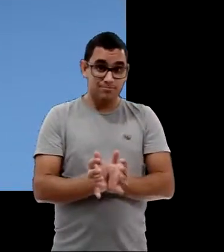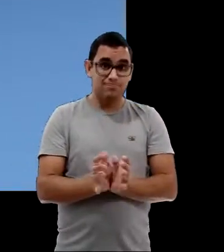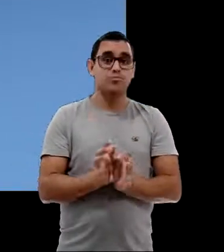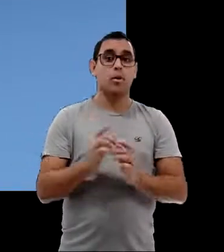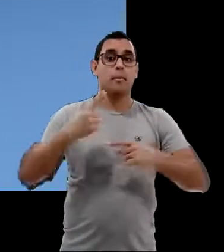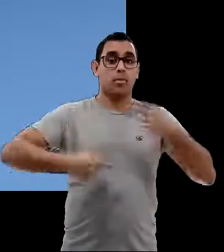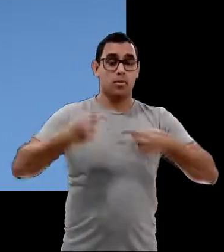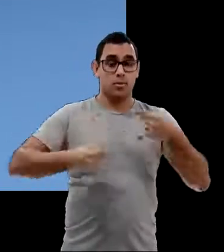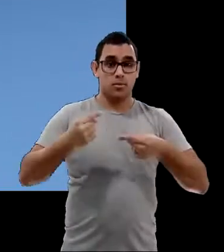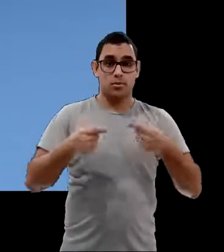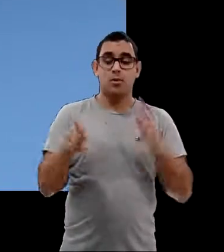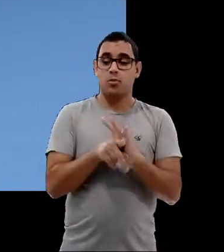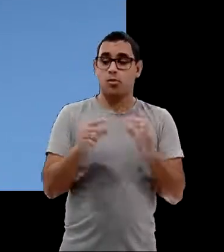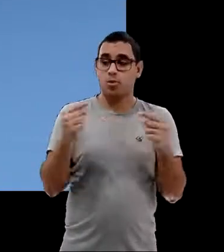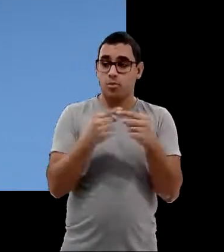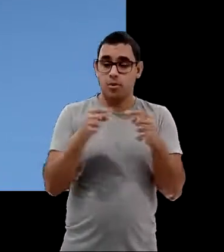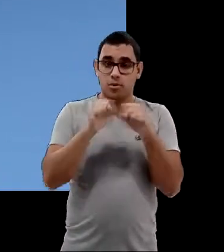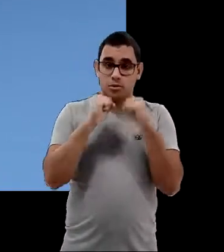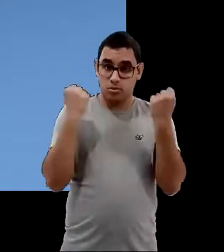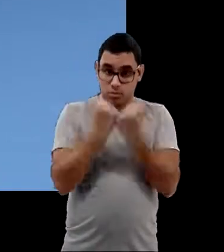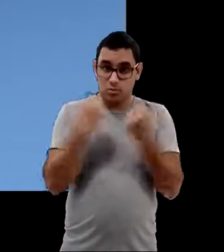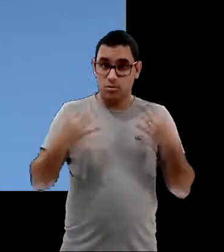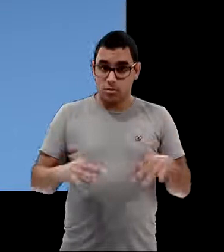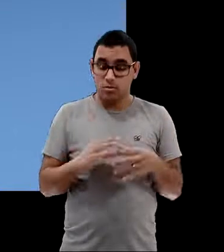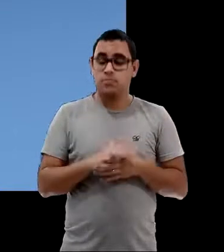que possam influenciar a sociedade.